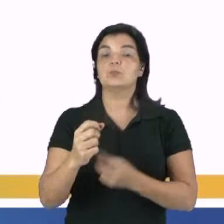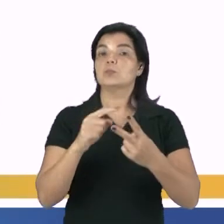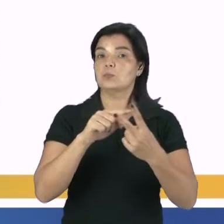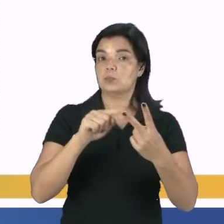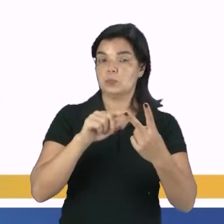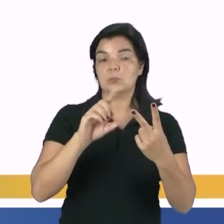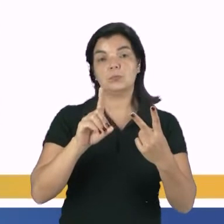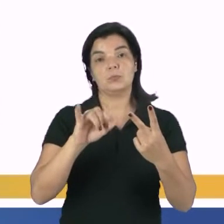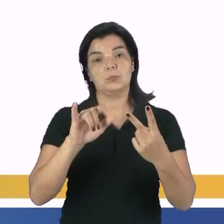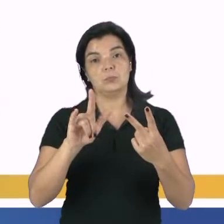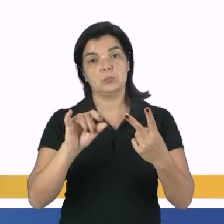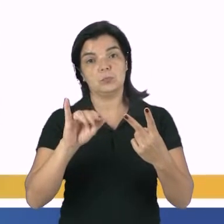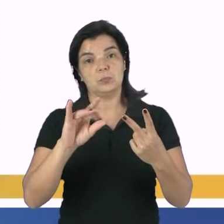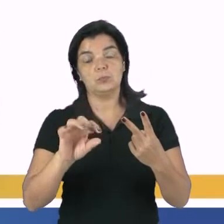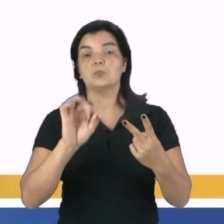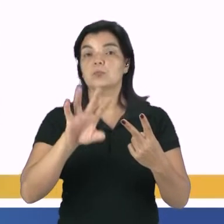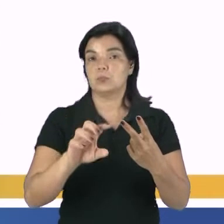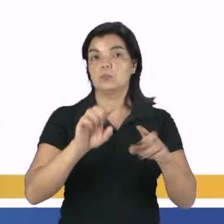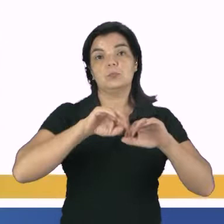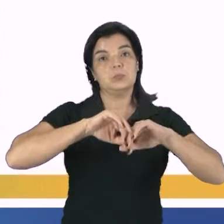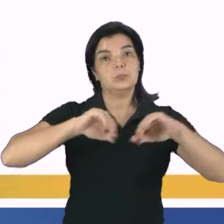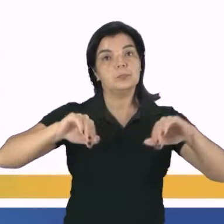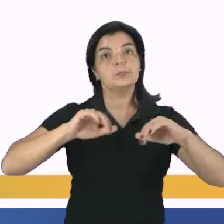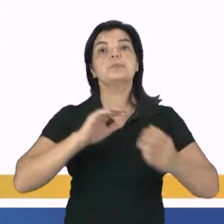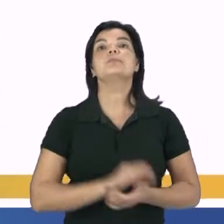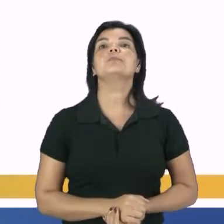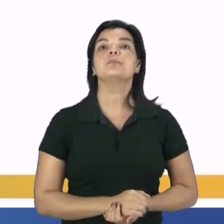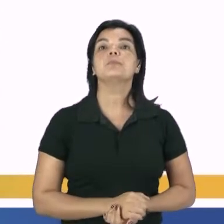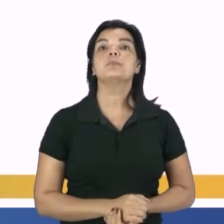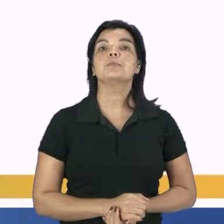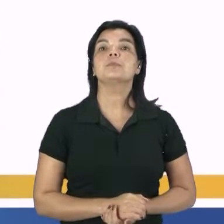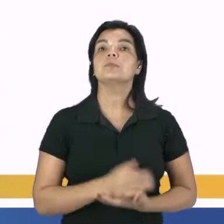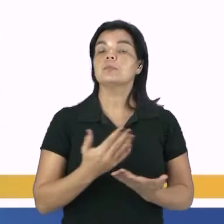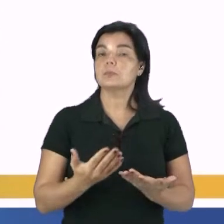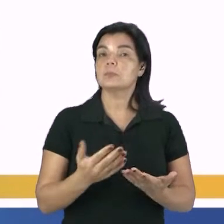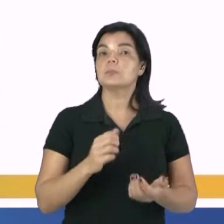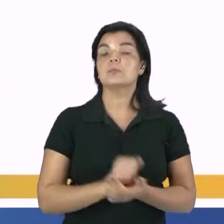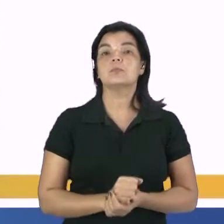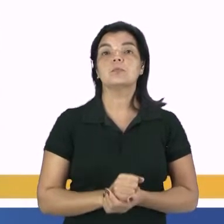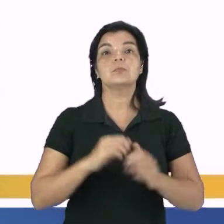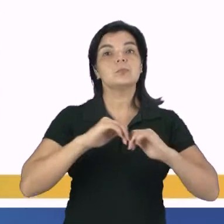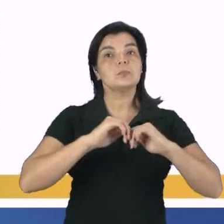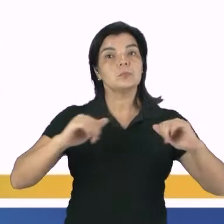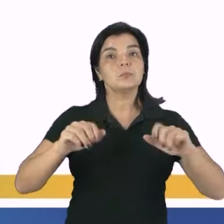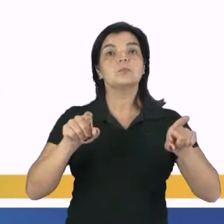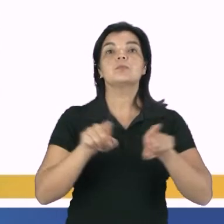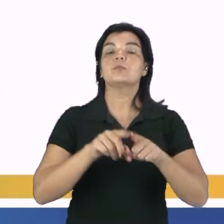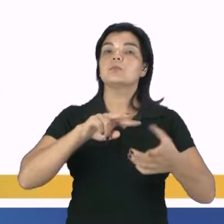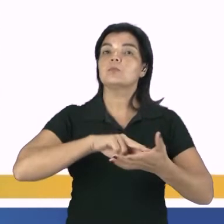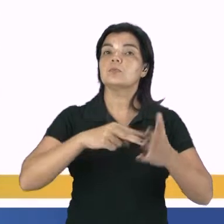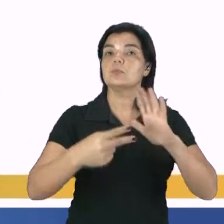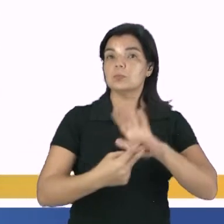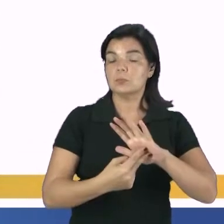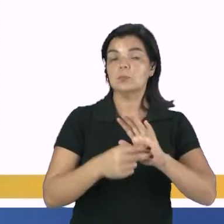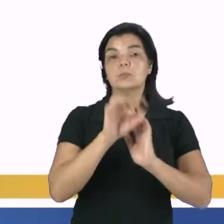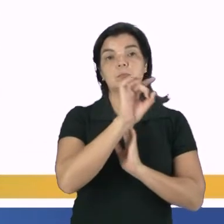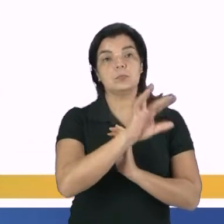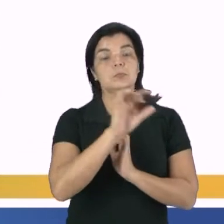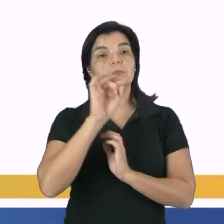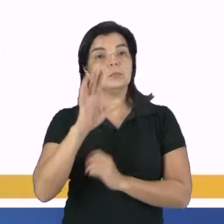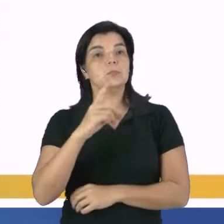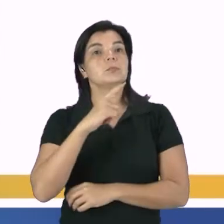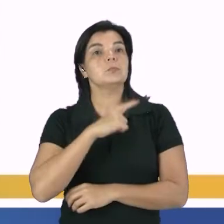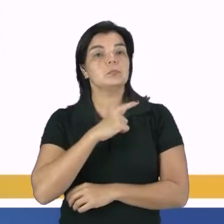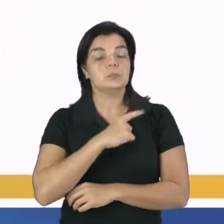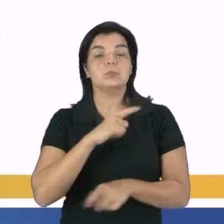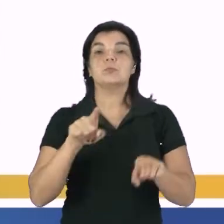ou dioicas, quando a gente encontra de forma separada. E de forma separada significa a gente dizer que cada uma vai ter um tipo